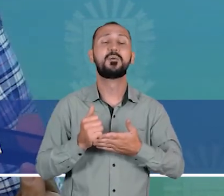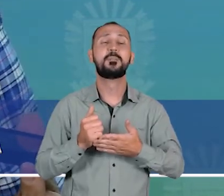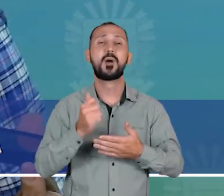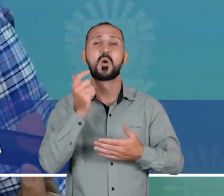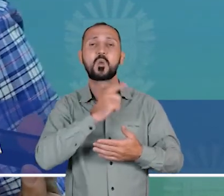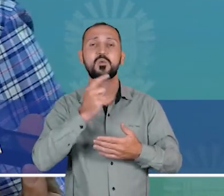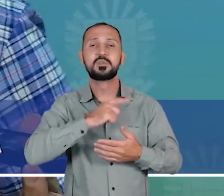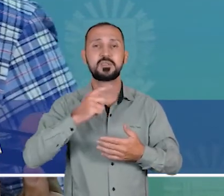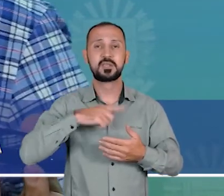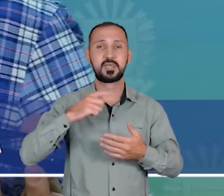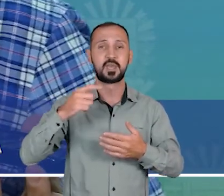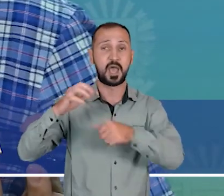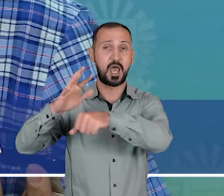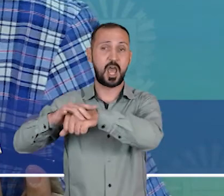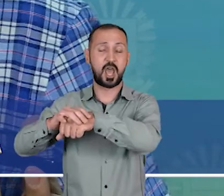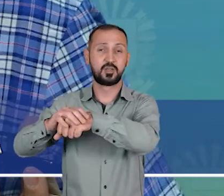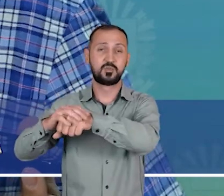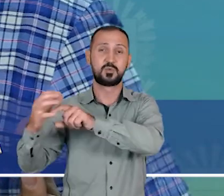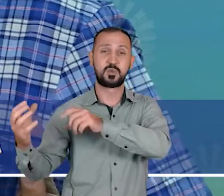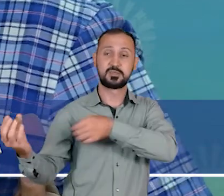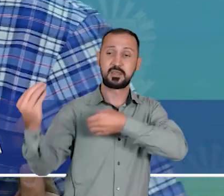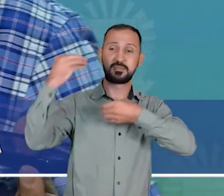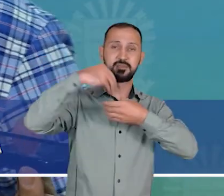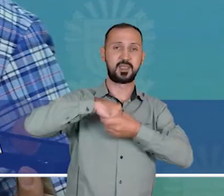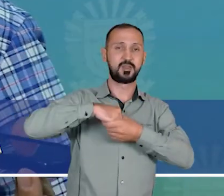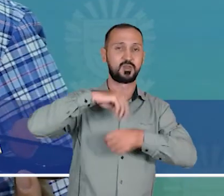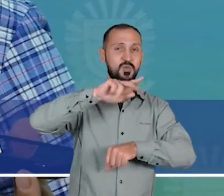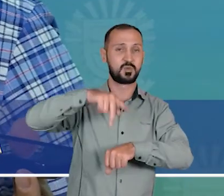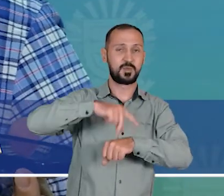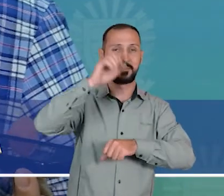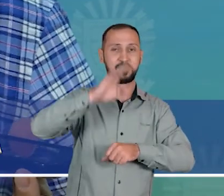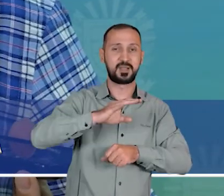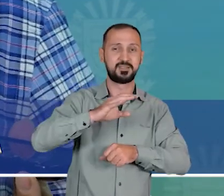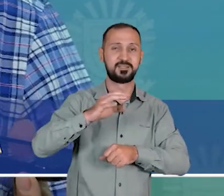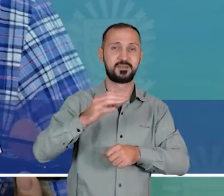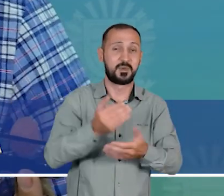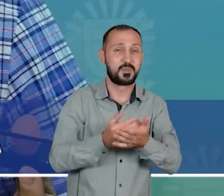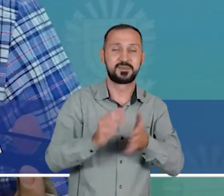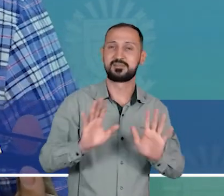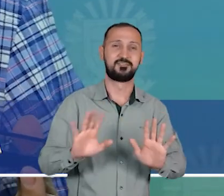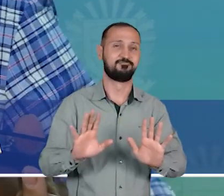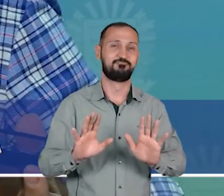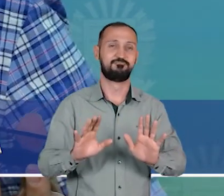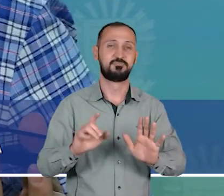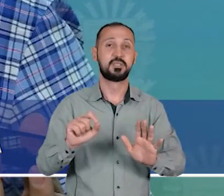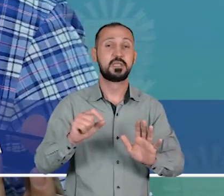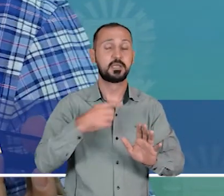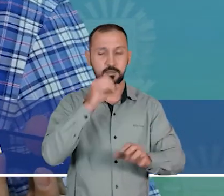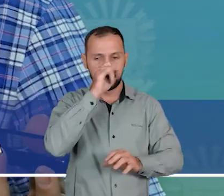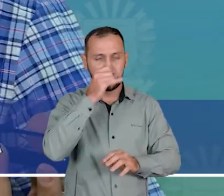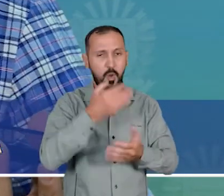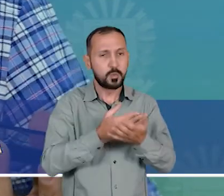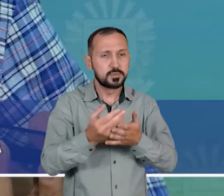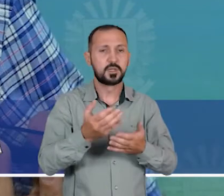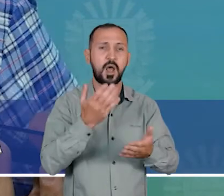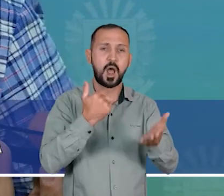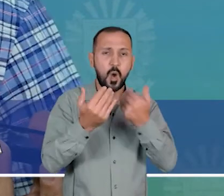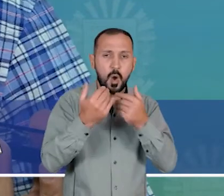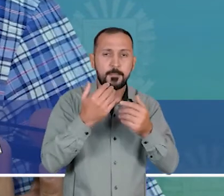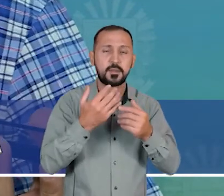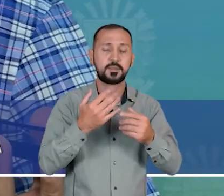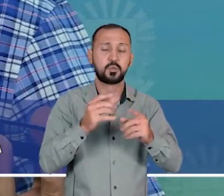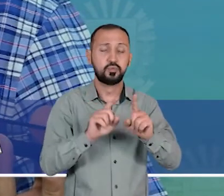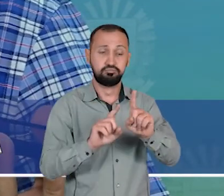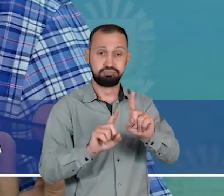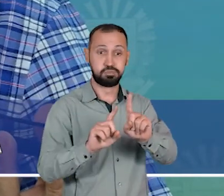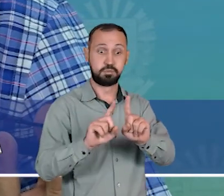tentar prevenir de não entrar essa doença aqui dentro do Brasil. E não entrando, a suinicultura está crescendo muito, o consumo